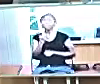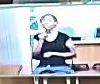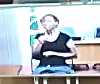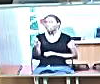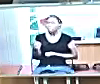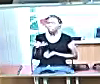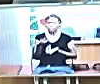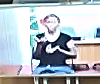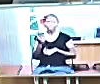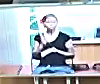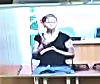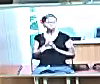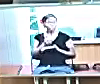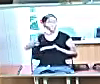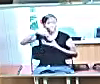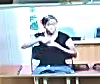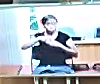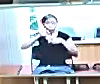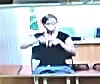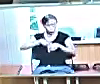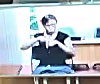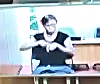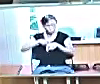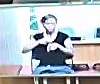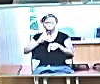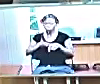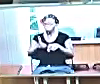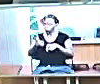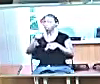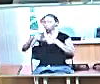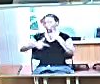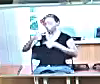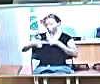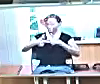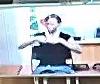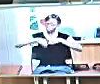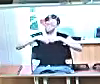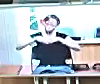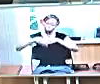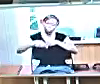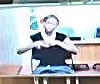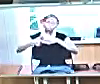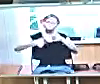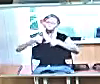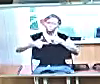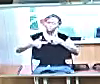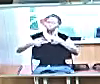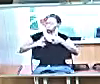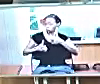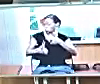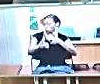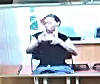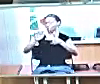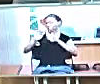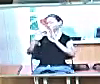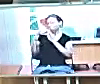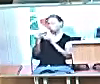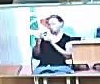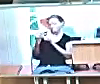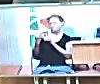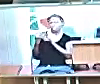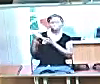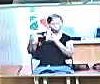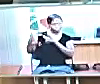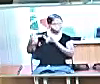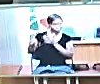permanecer no campo dando continuidade à atividade da agricultura fazendo a sucessão da fama dos serviços